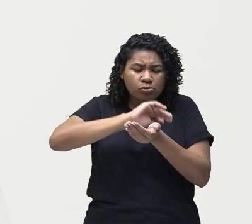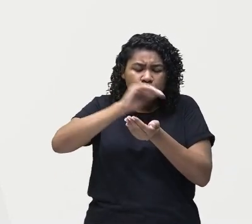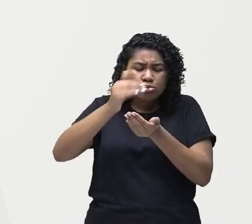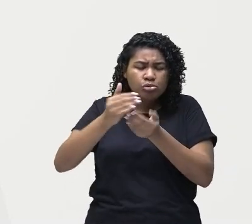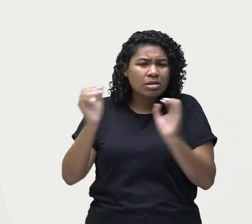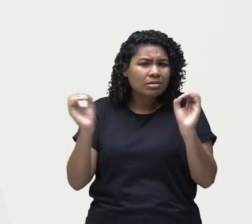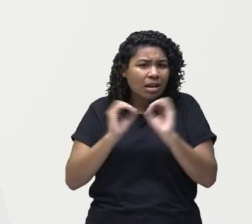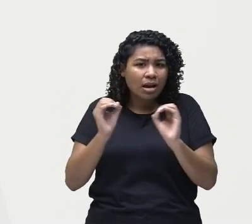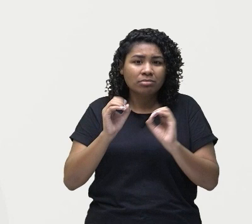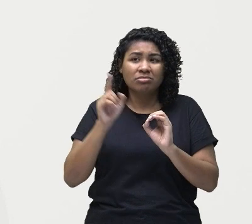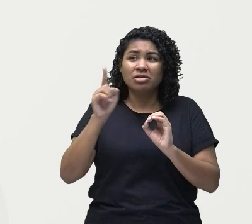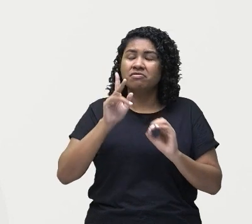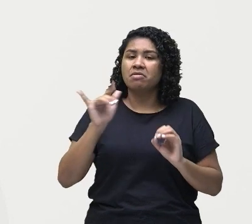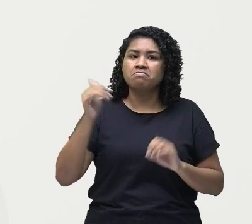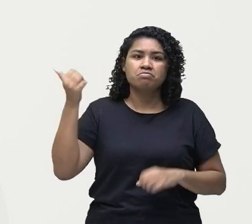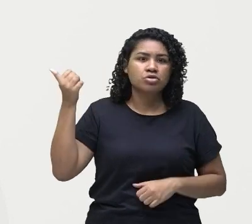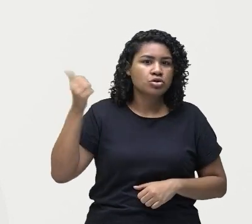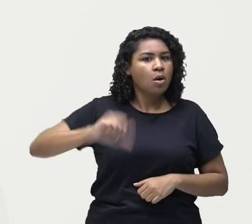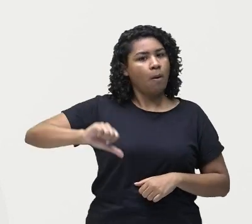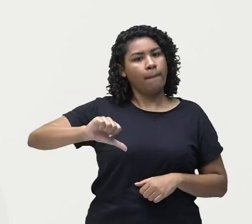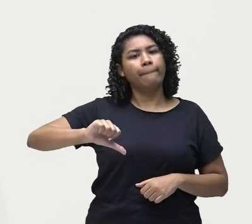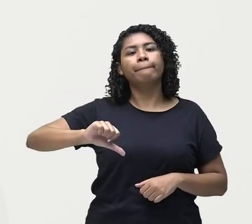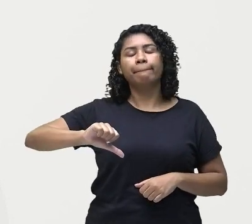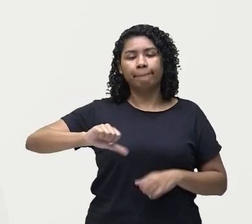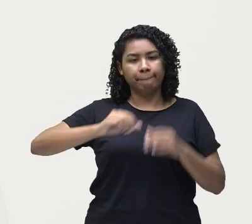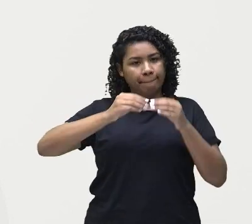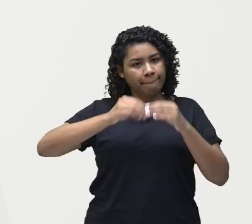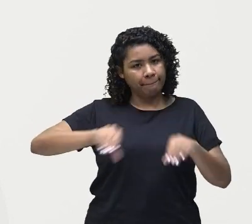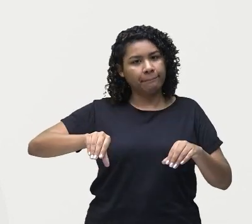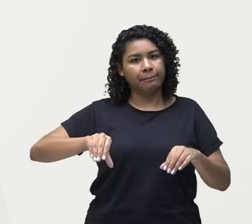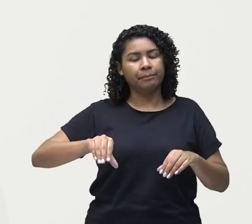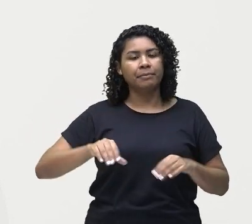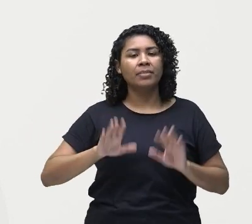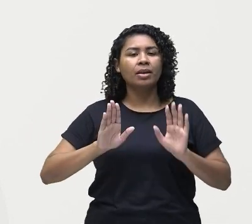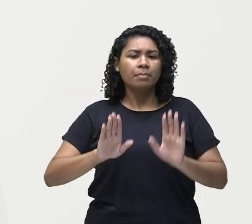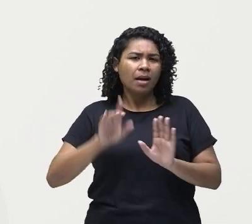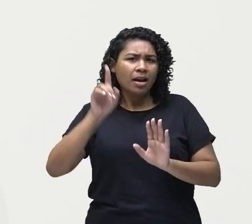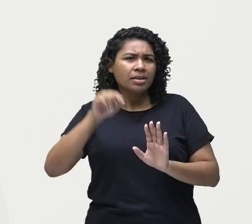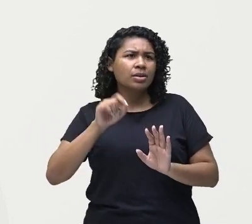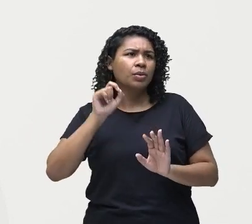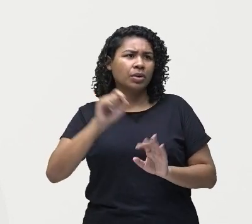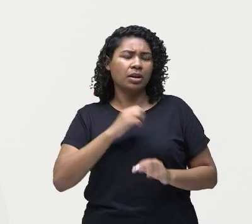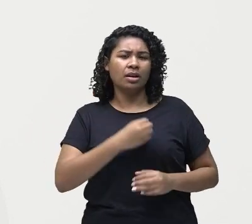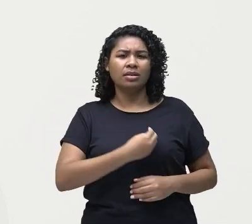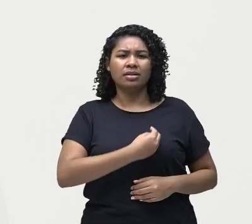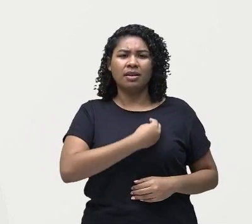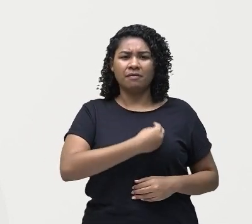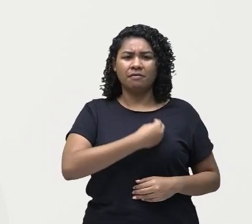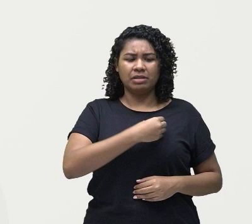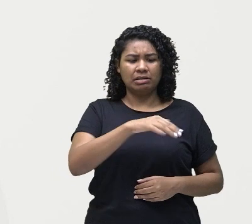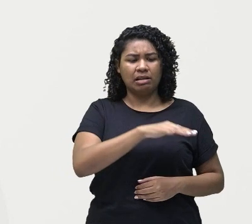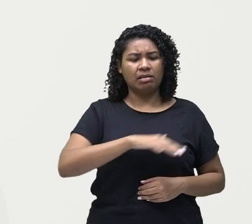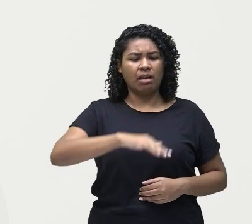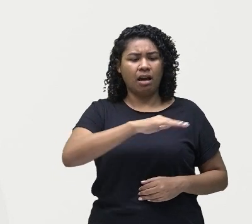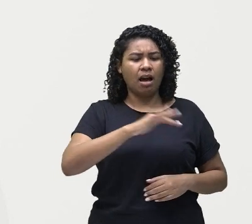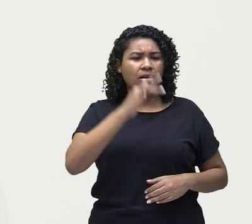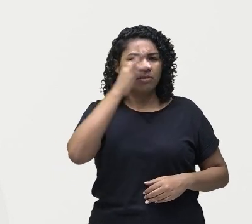esses impactos seriam bem maiores. E não são só impactos na vida